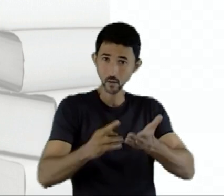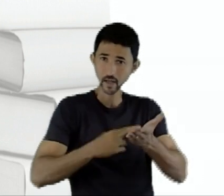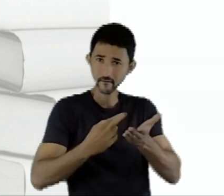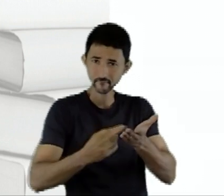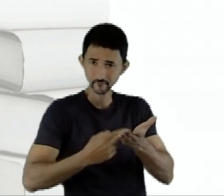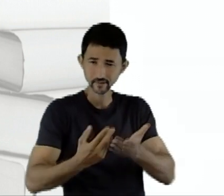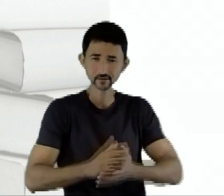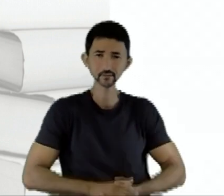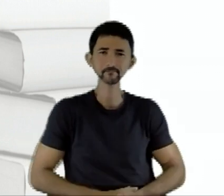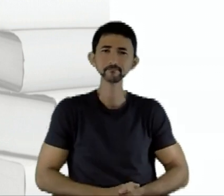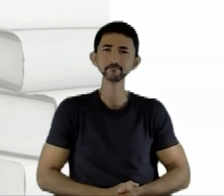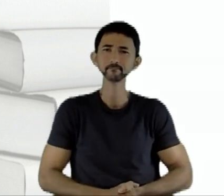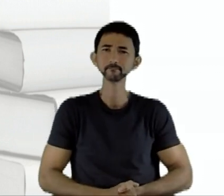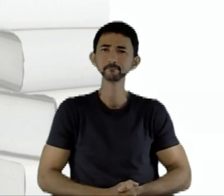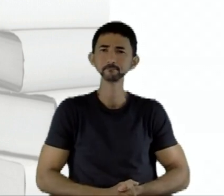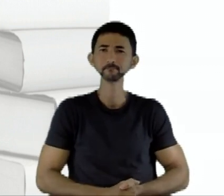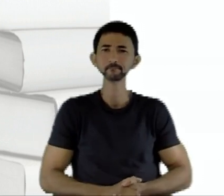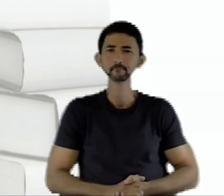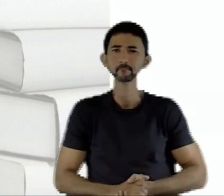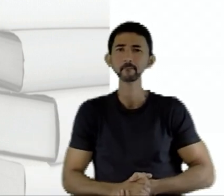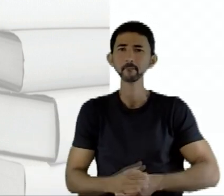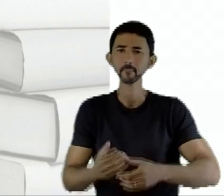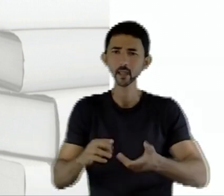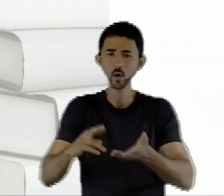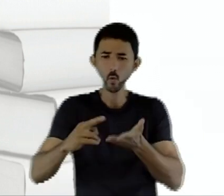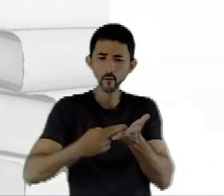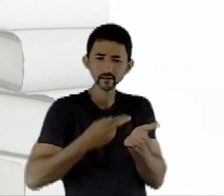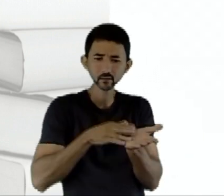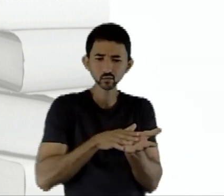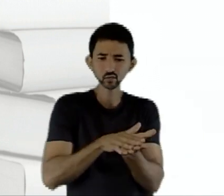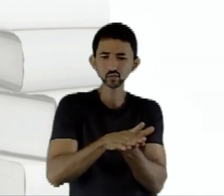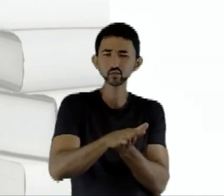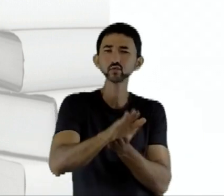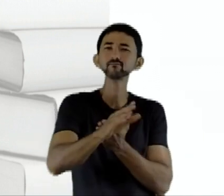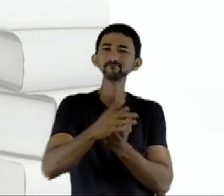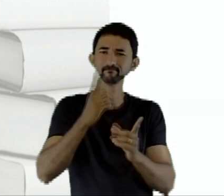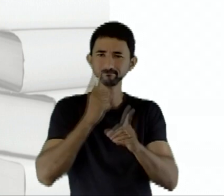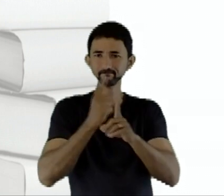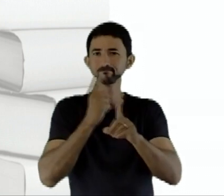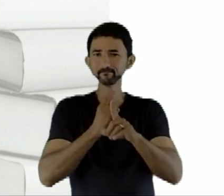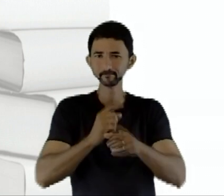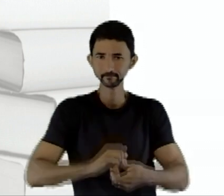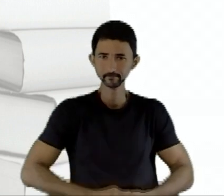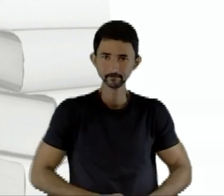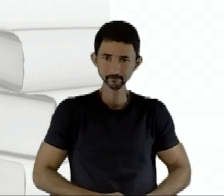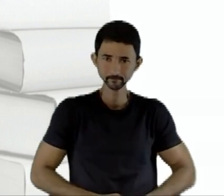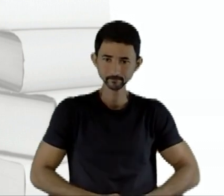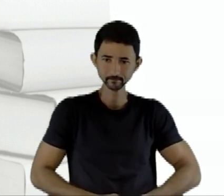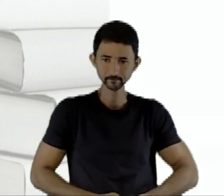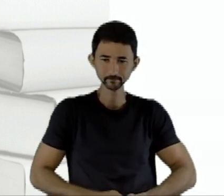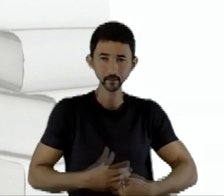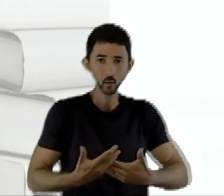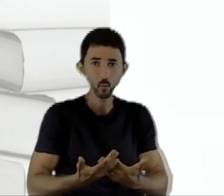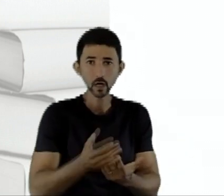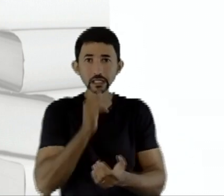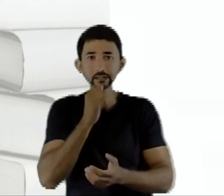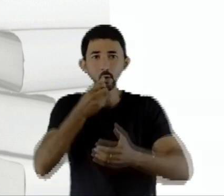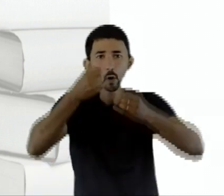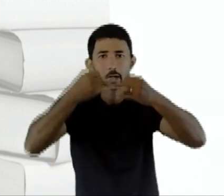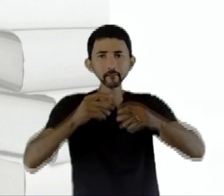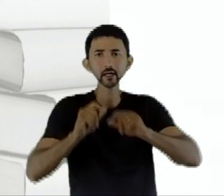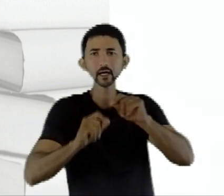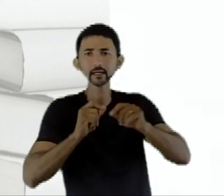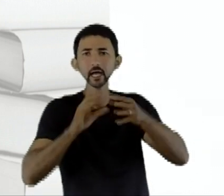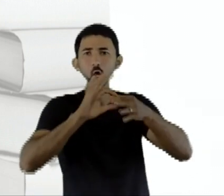revista eletrônica, ou as revistas impressas que nós ainda encontramos nas bancas. Quando nós falamos